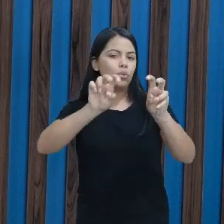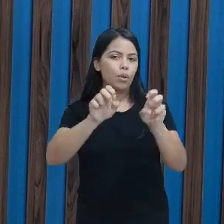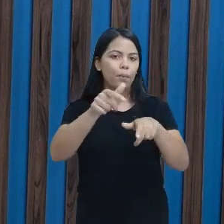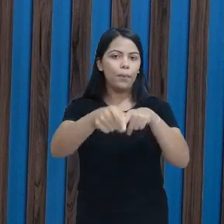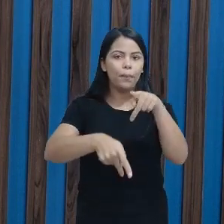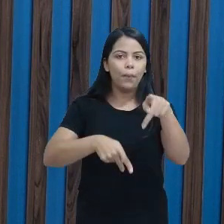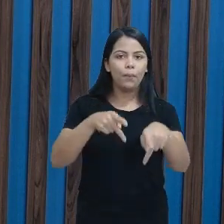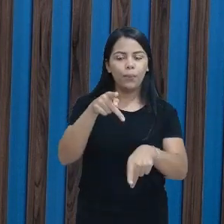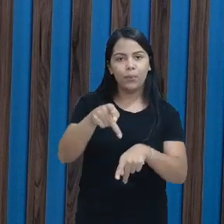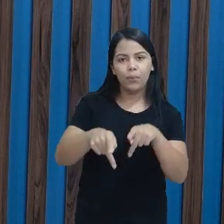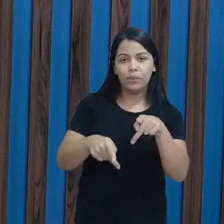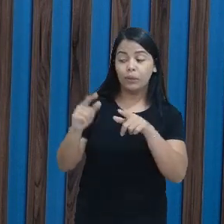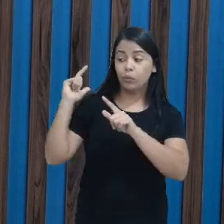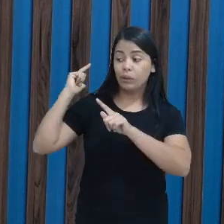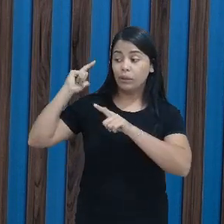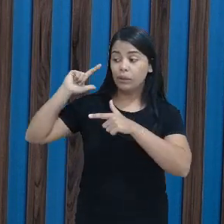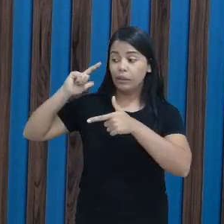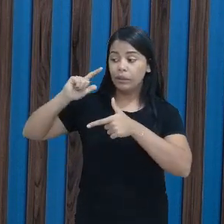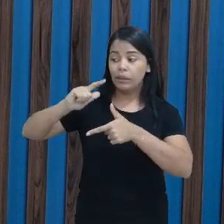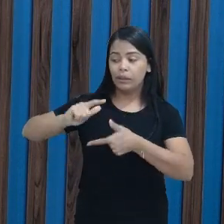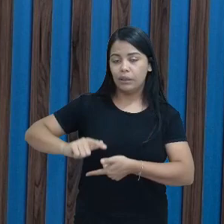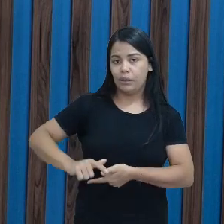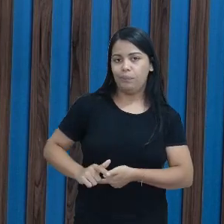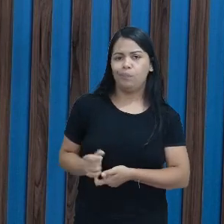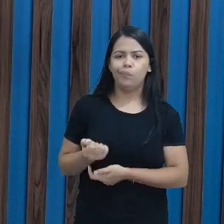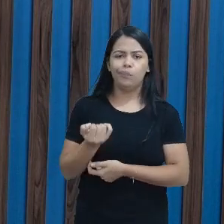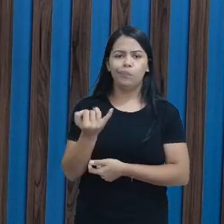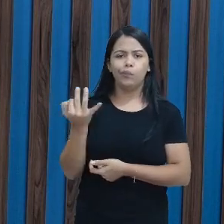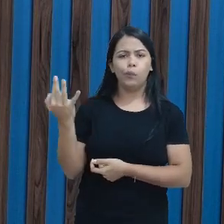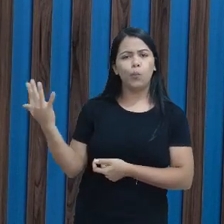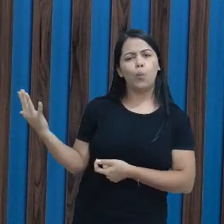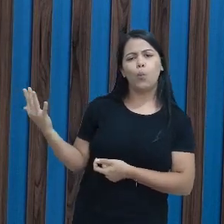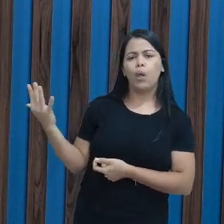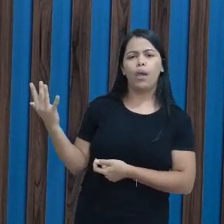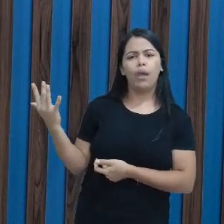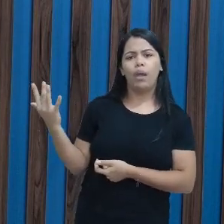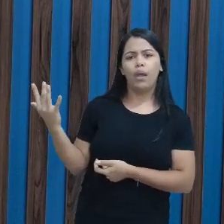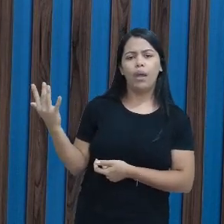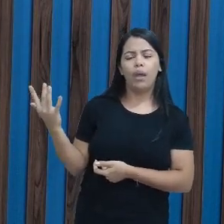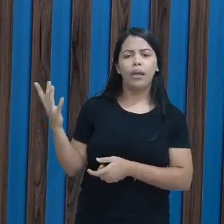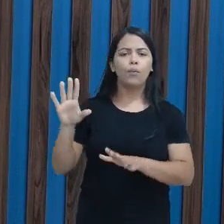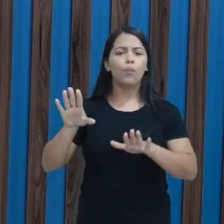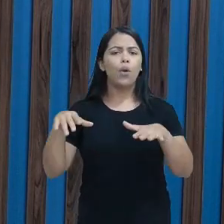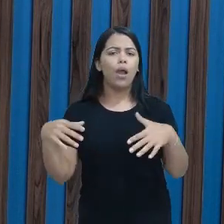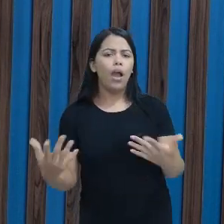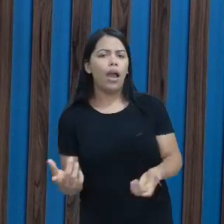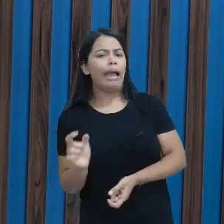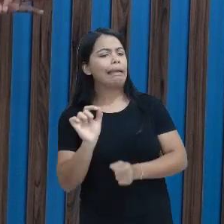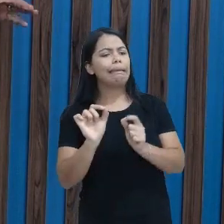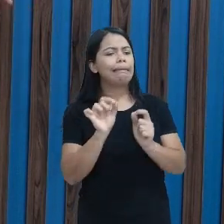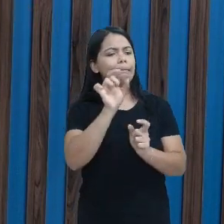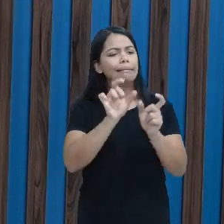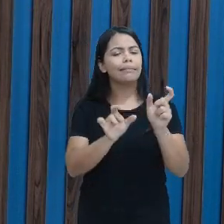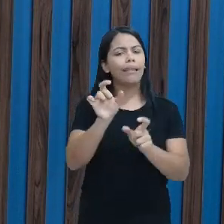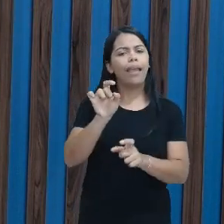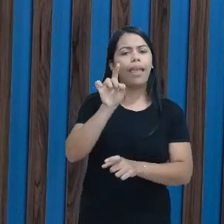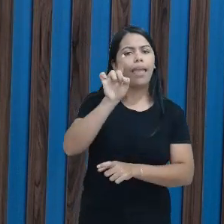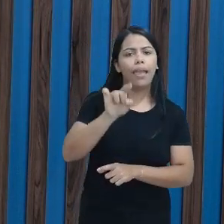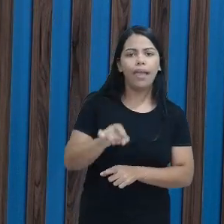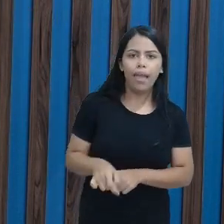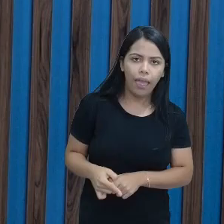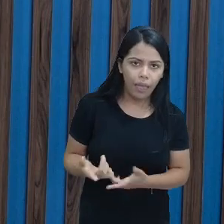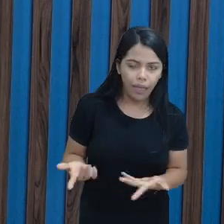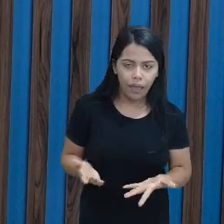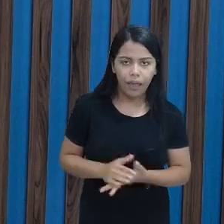Povos tradicionais. Quais são os povos tradicionais? Quem são os